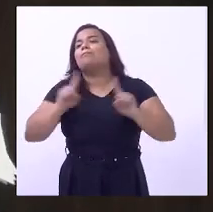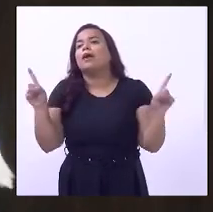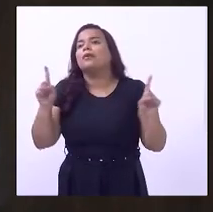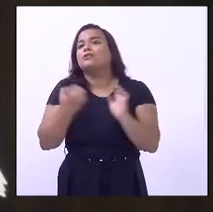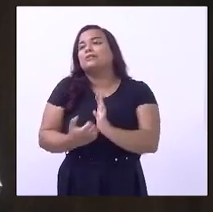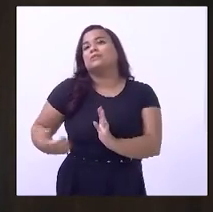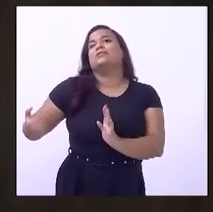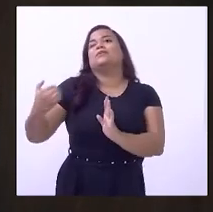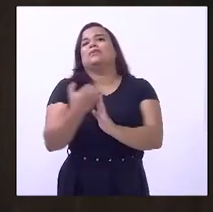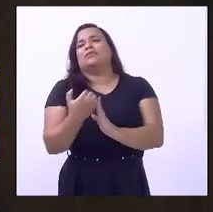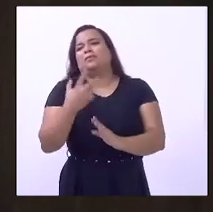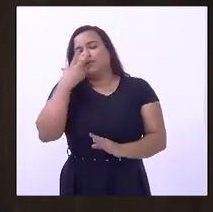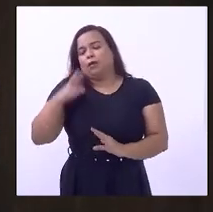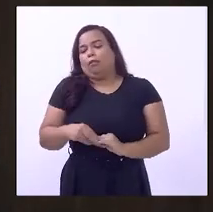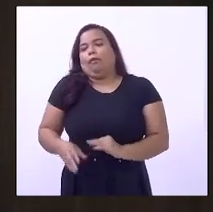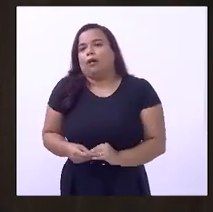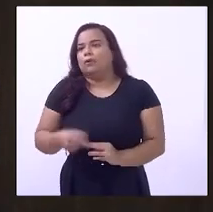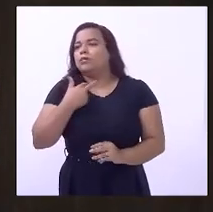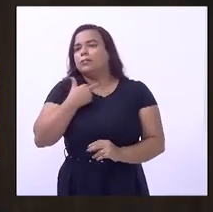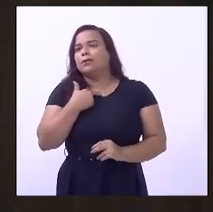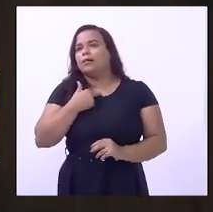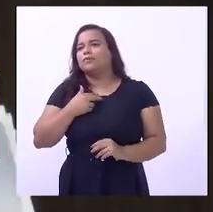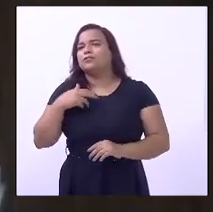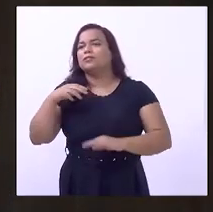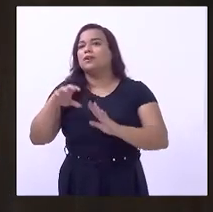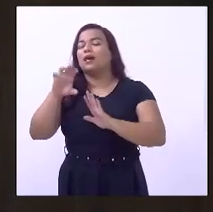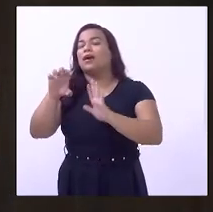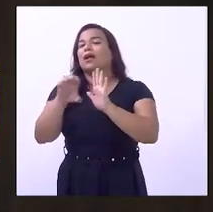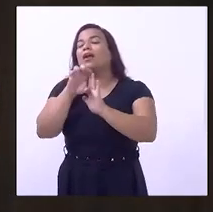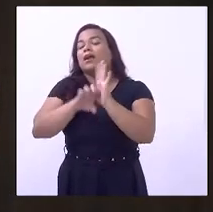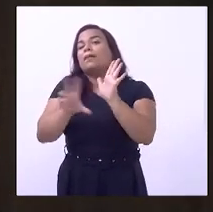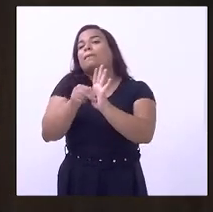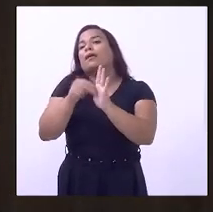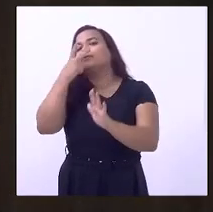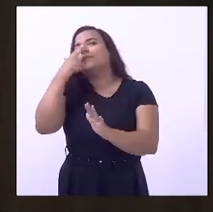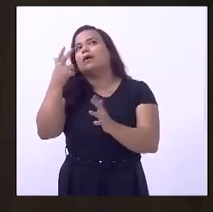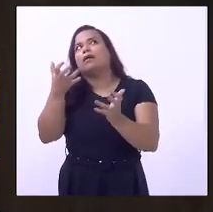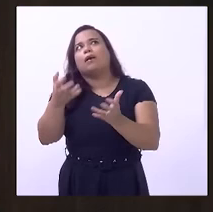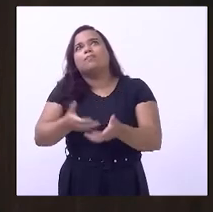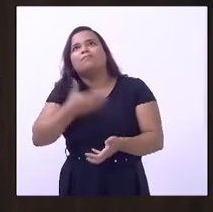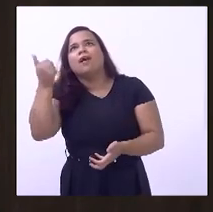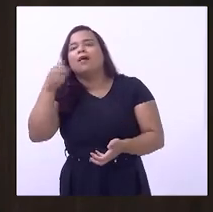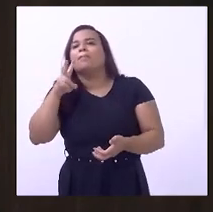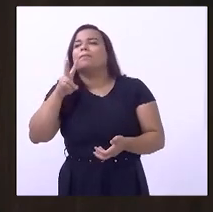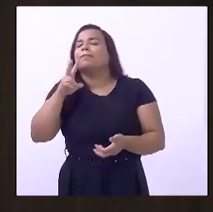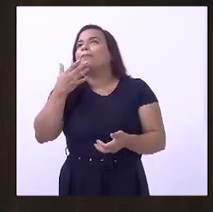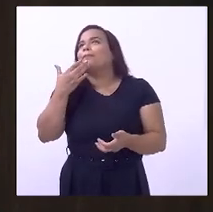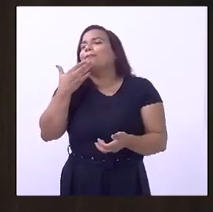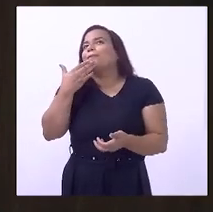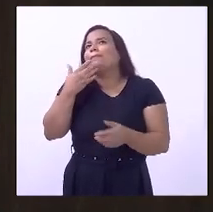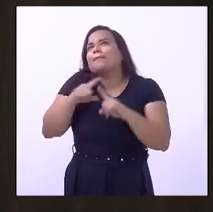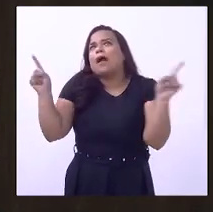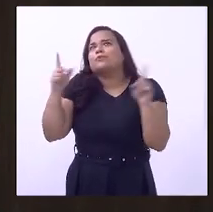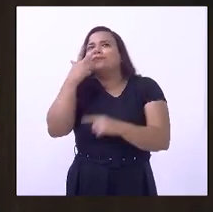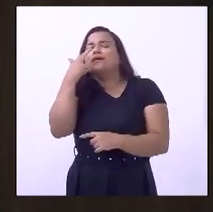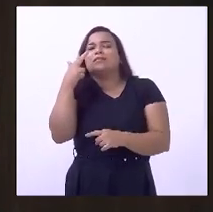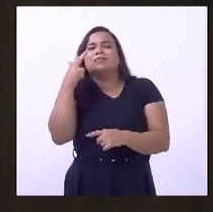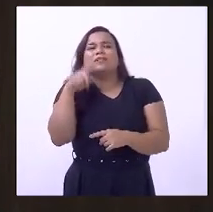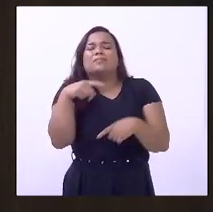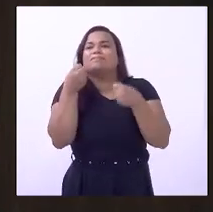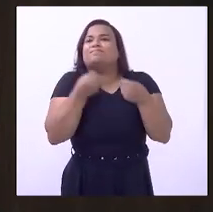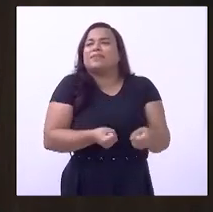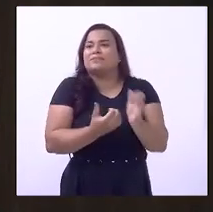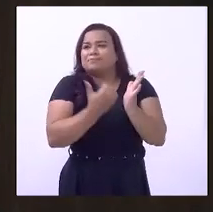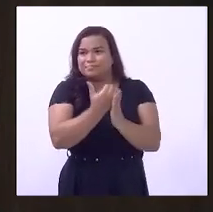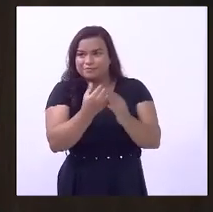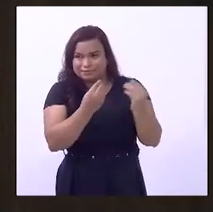tentam melhorar, mas elas podem acabar criando atribuições extras para os agentes. Então, o parecer